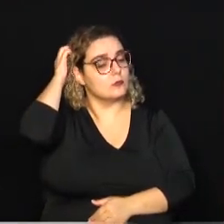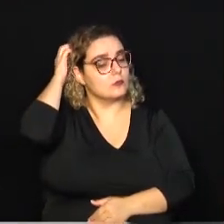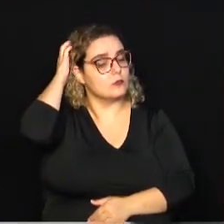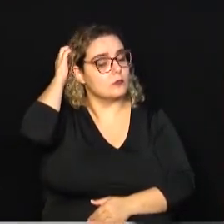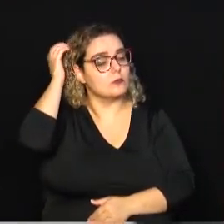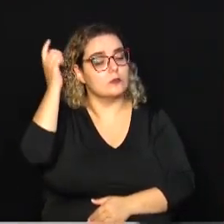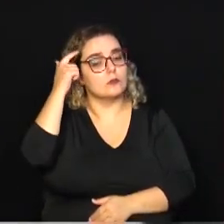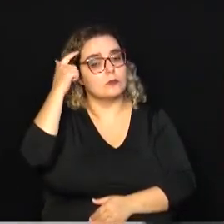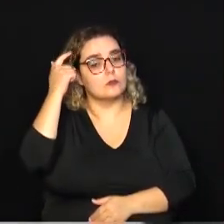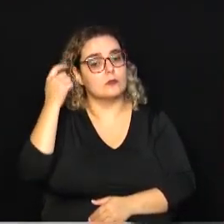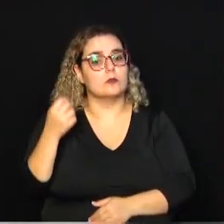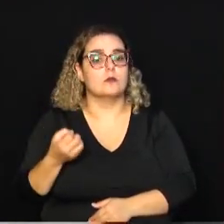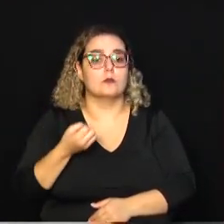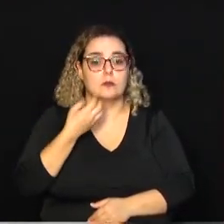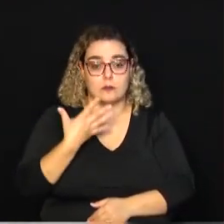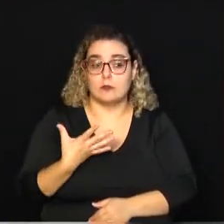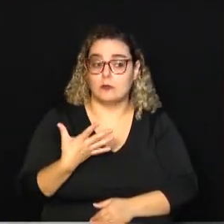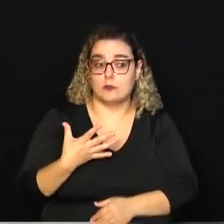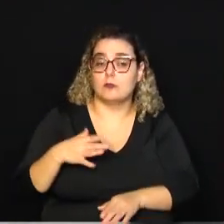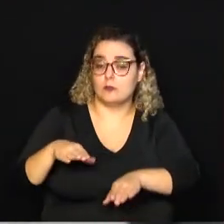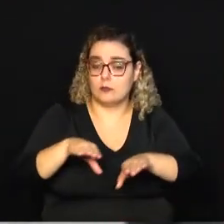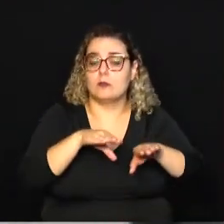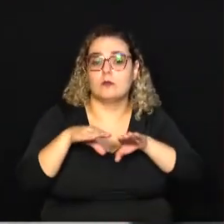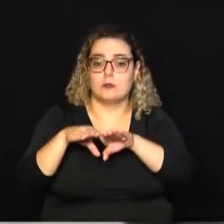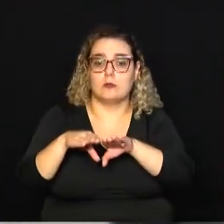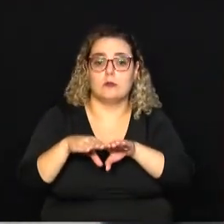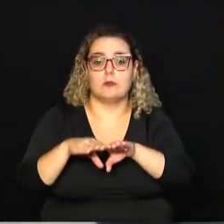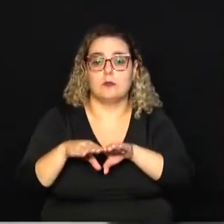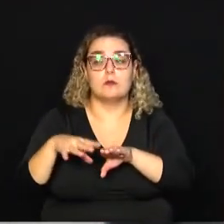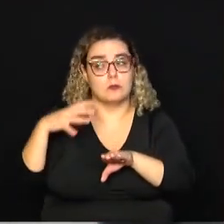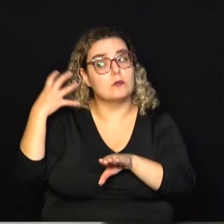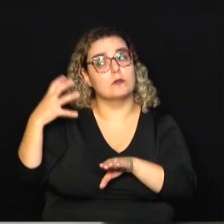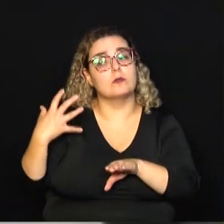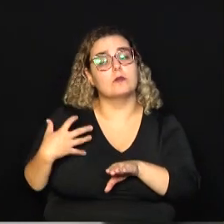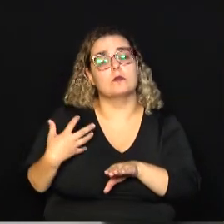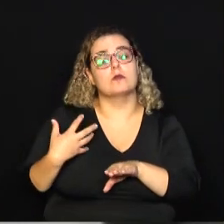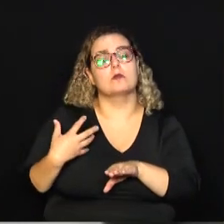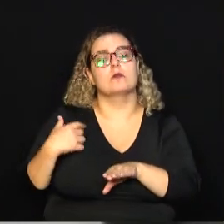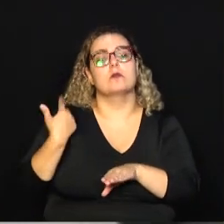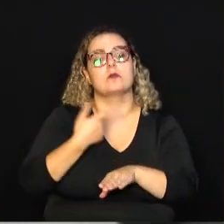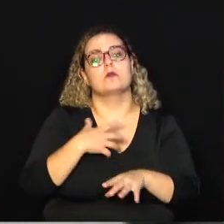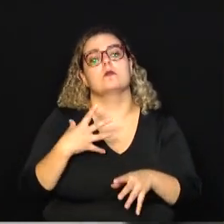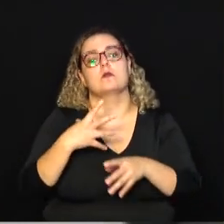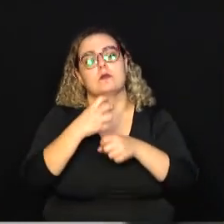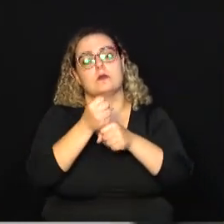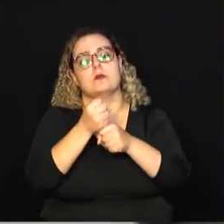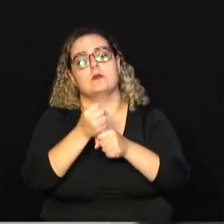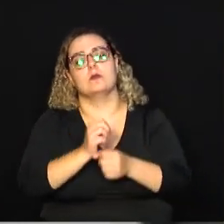momento agora, viu, Guida, de fortalecer as ações de